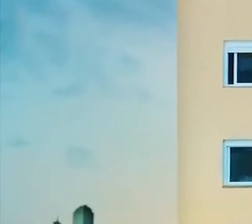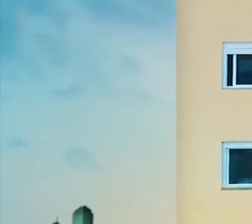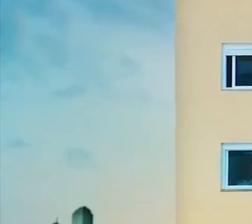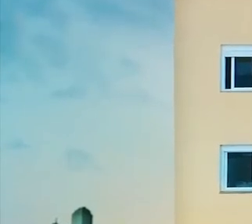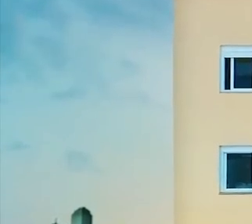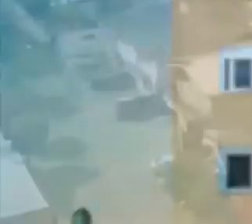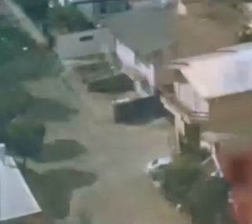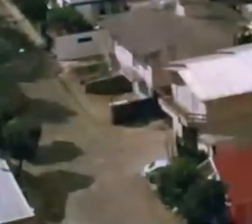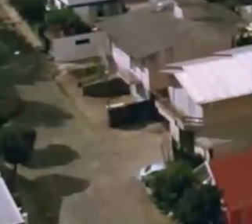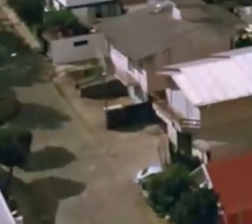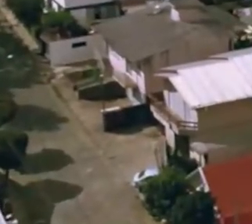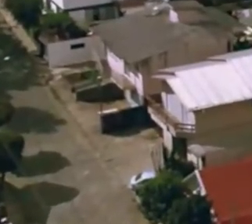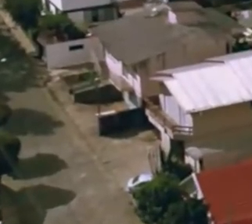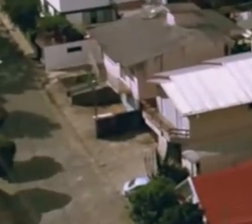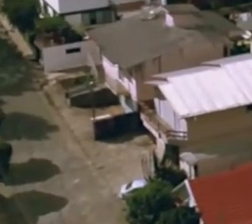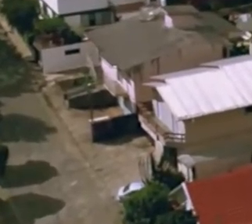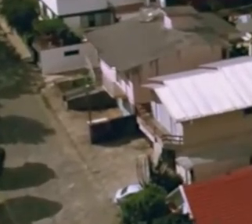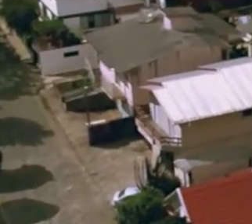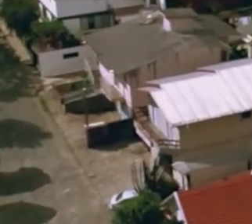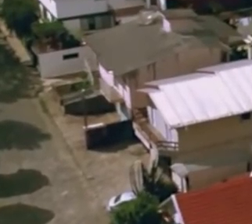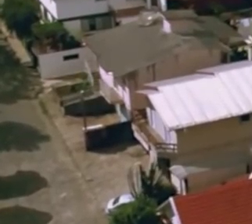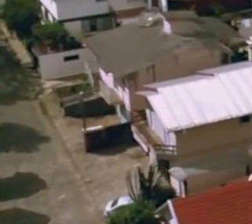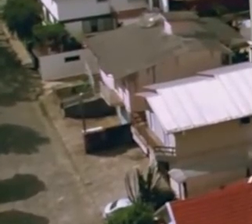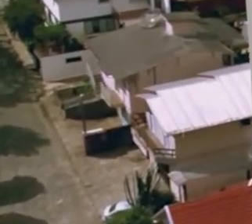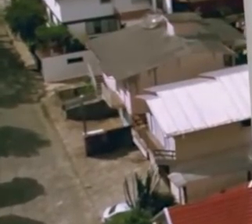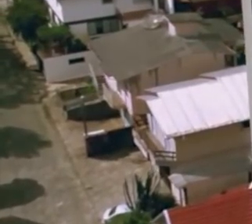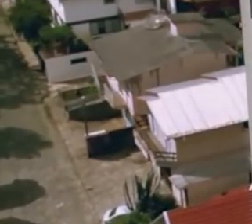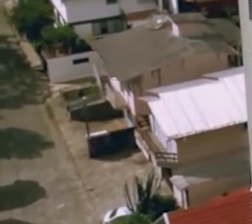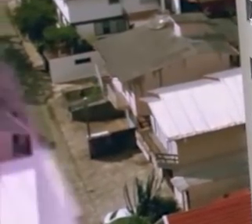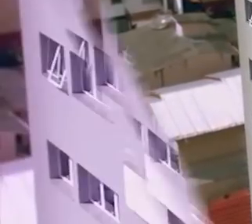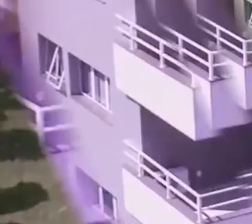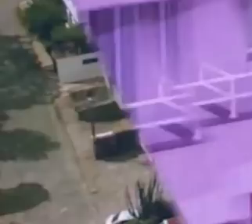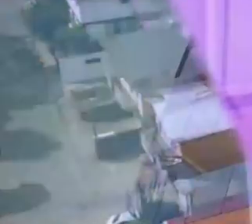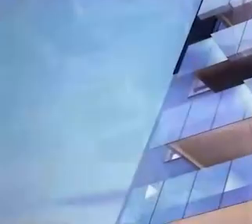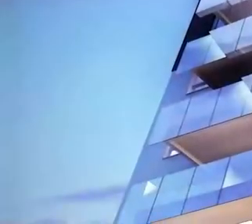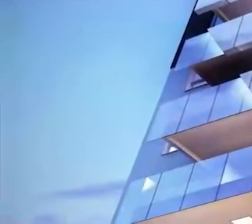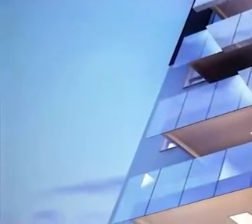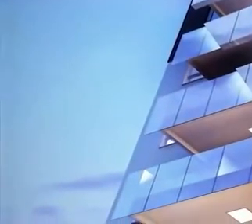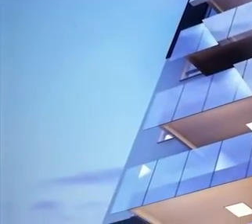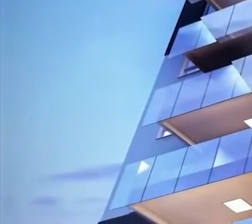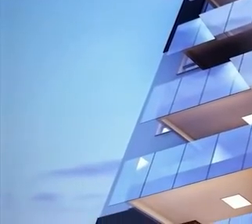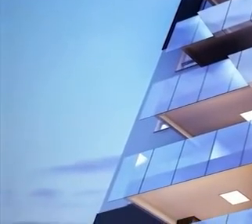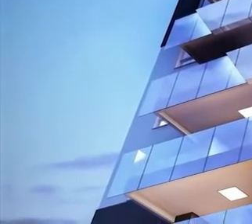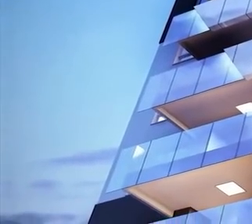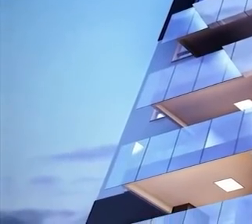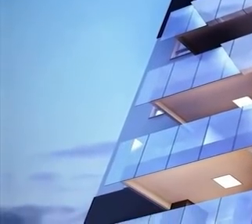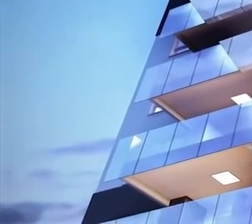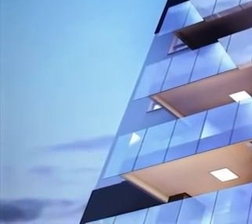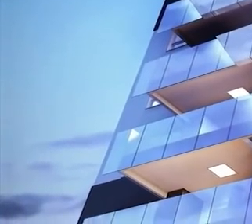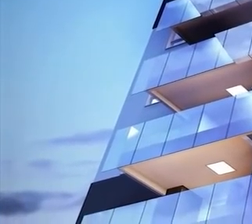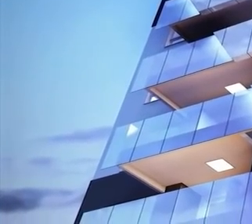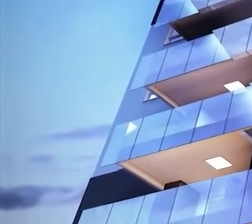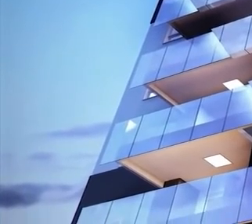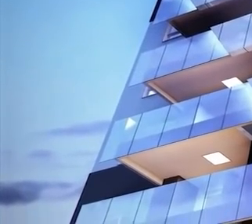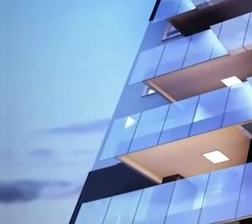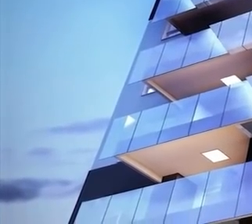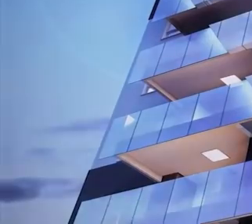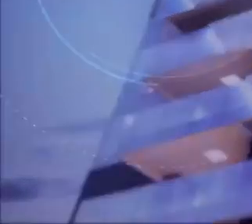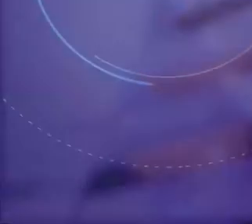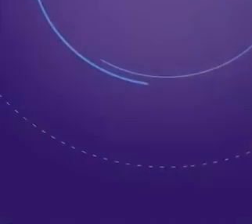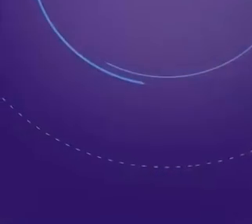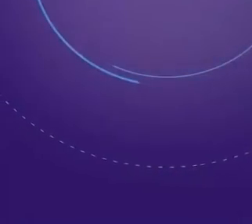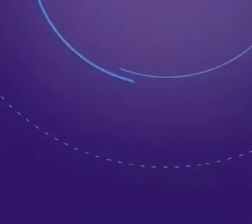Com projetos inovadores e design funcional, a Solus valoriza a beleza sem abrir mão da praticidade e da